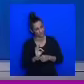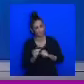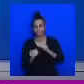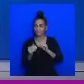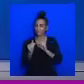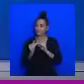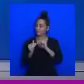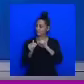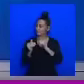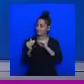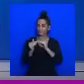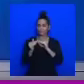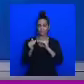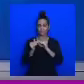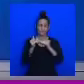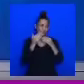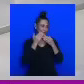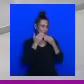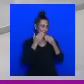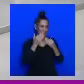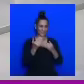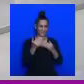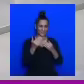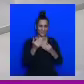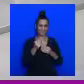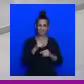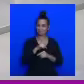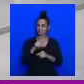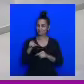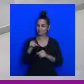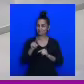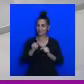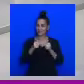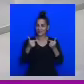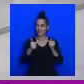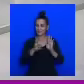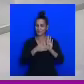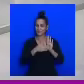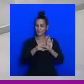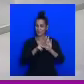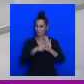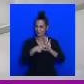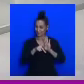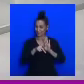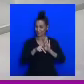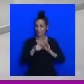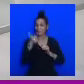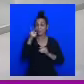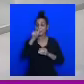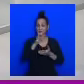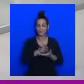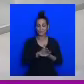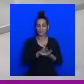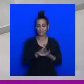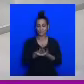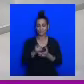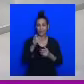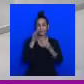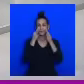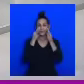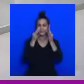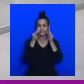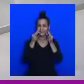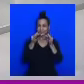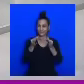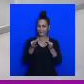confirmam? Sim, confirmo. Sim, confirmo. Obrigado. E aí, a sorte estava na sua aposta. Após a apuração, fique